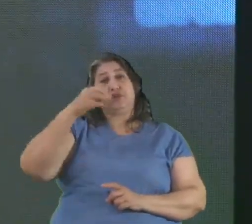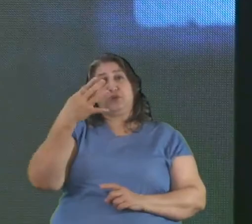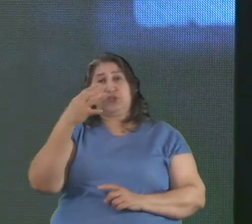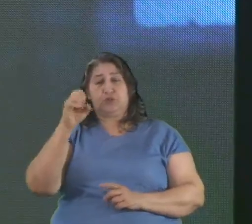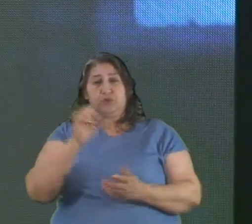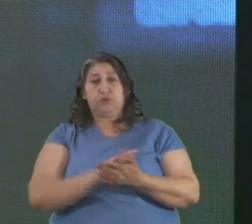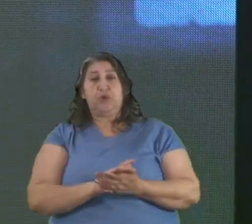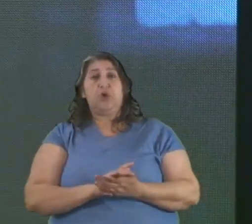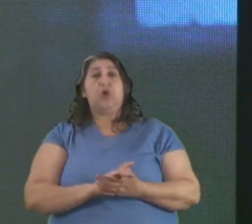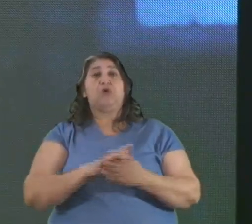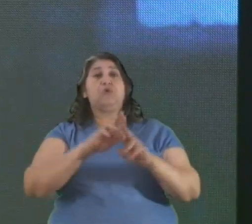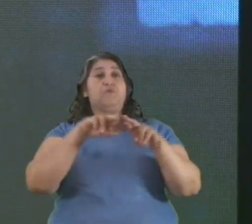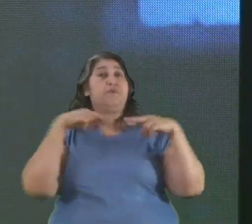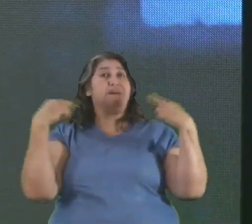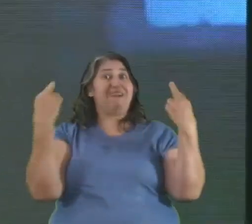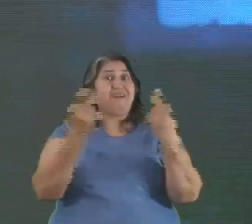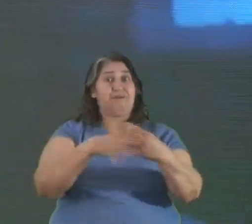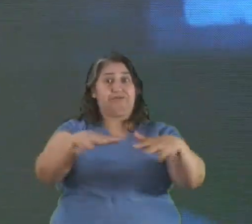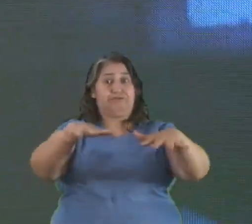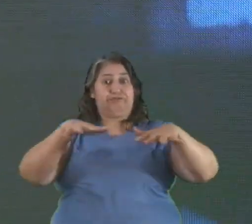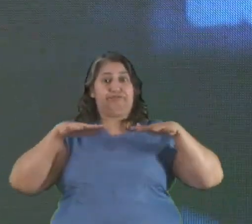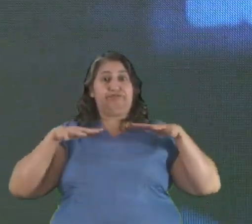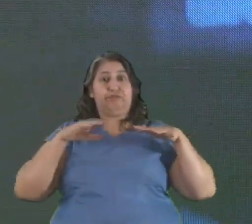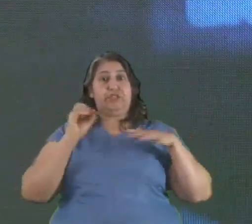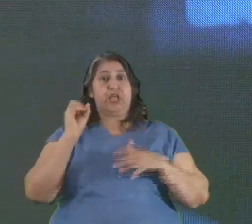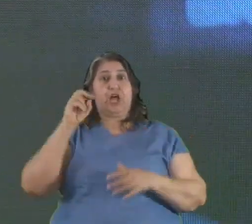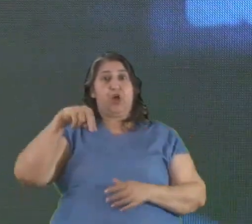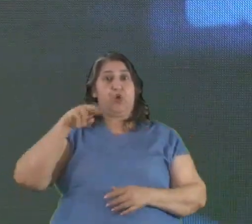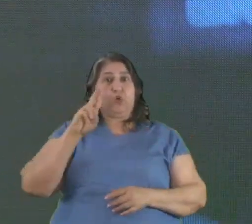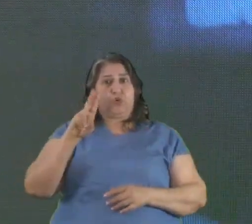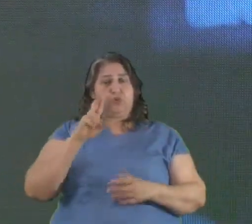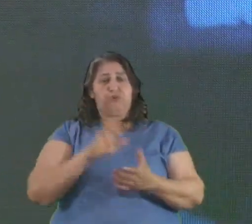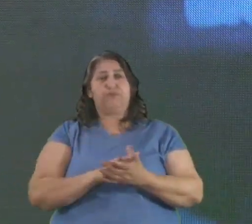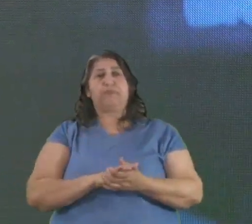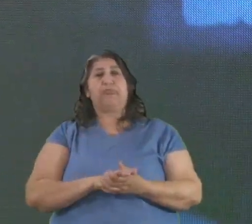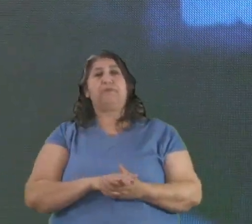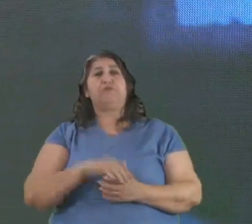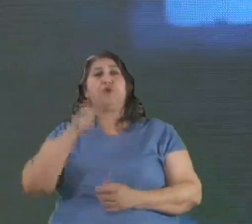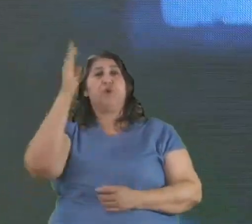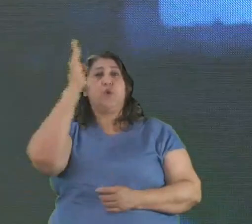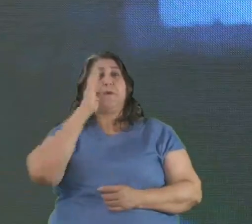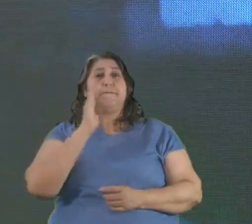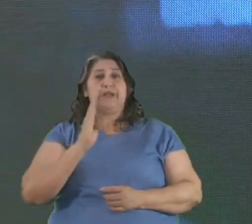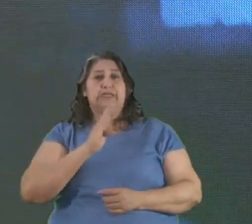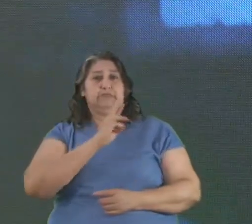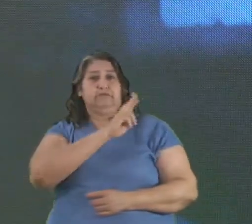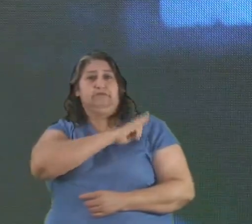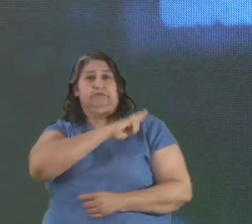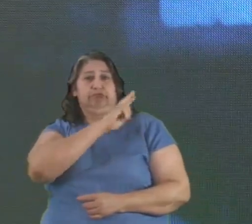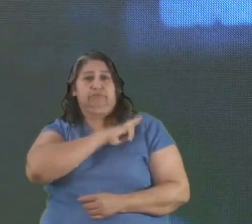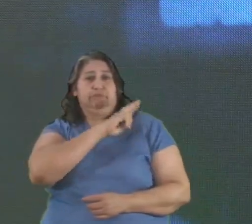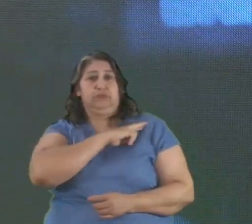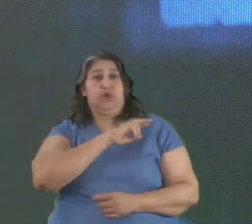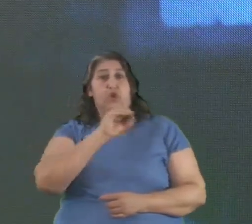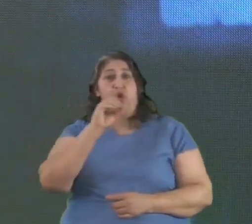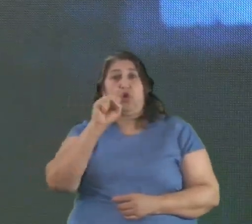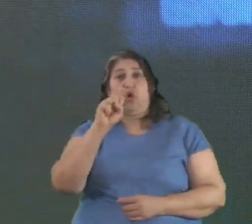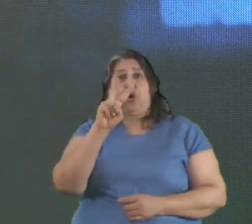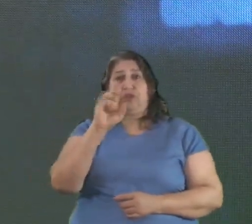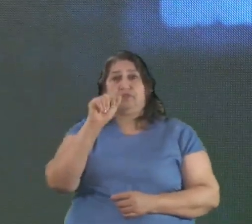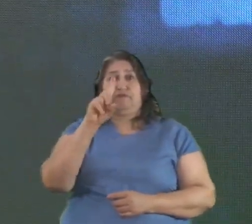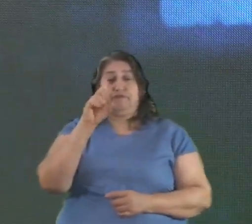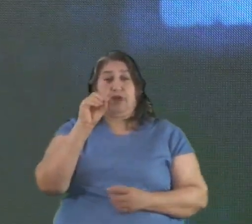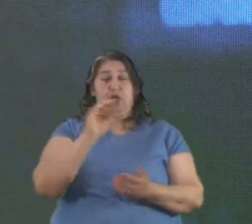da ONU, presidida por um brasileiro chamado Oswaldo Aranha, que no começo da